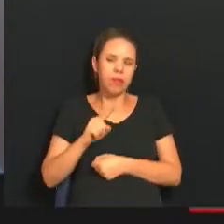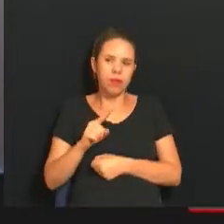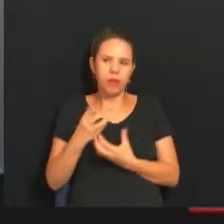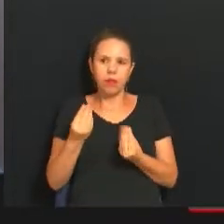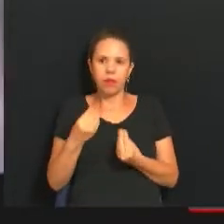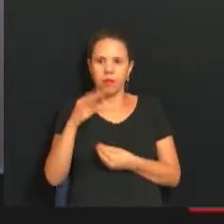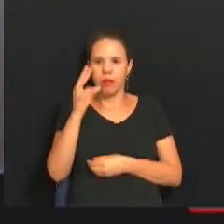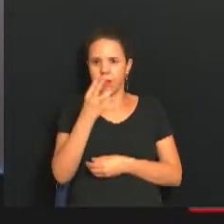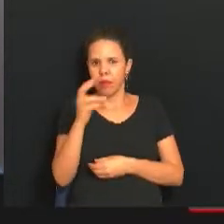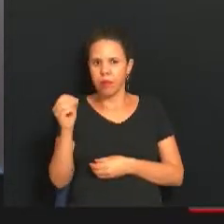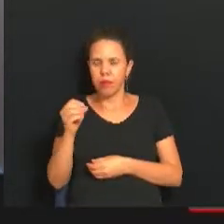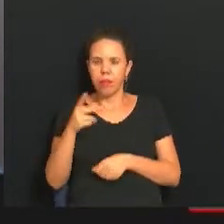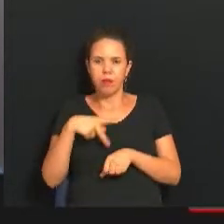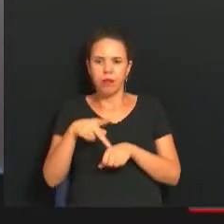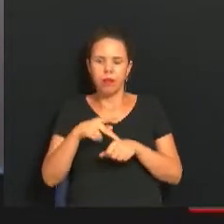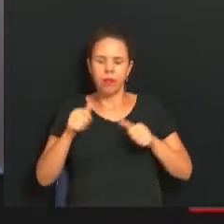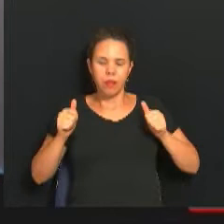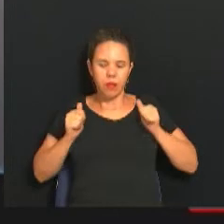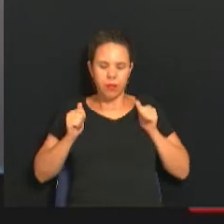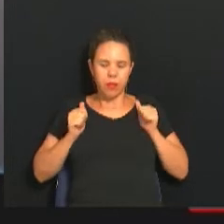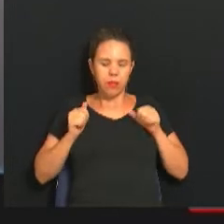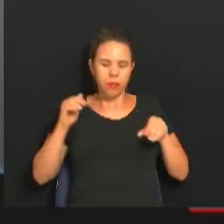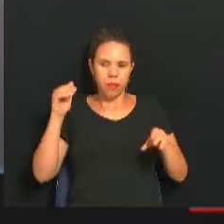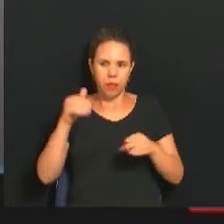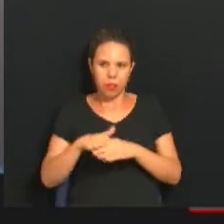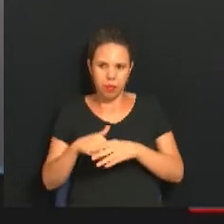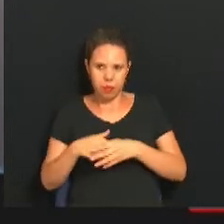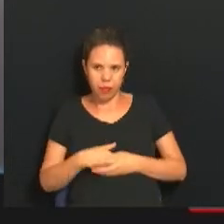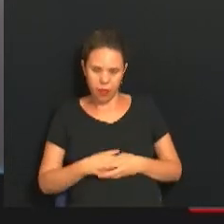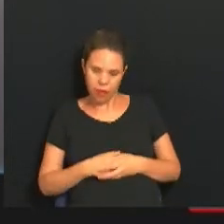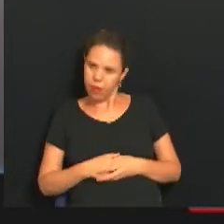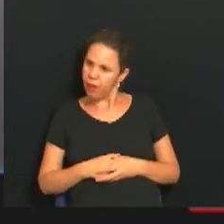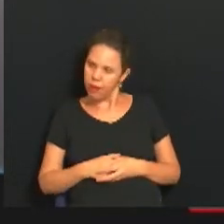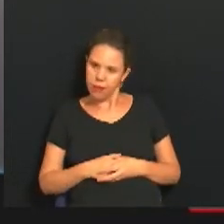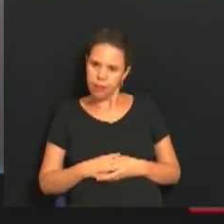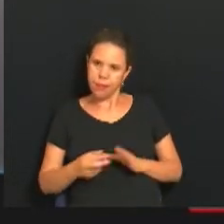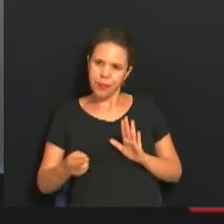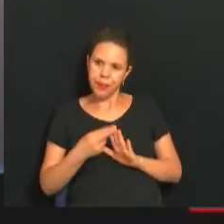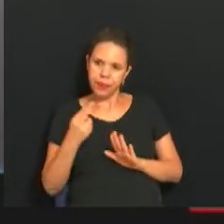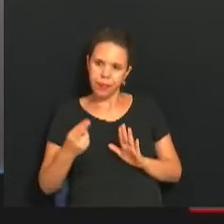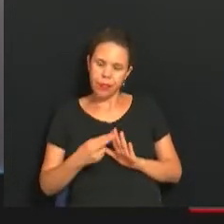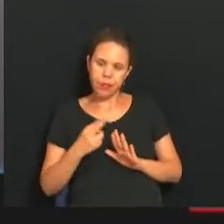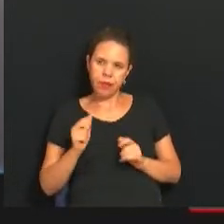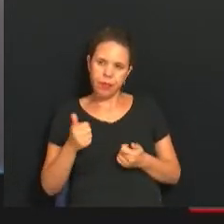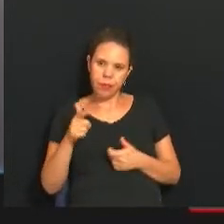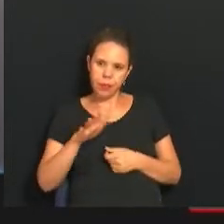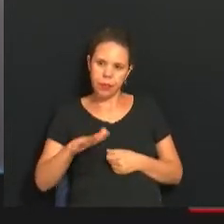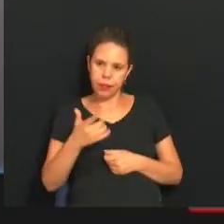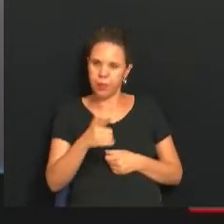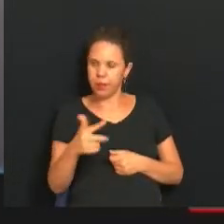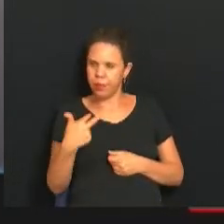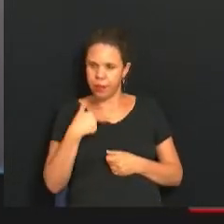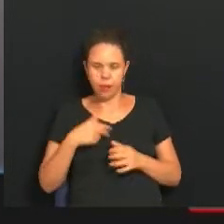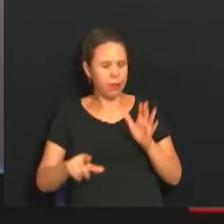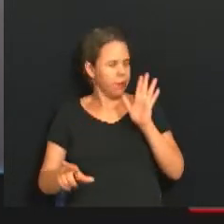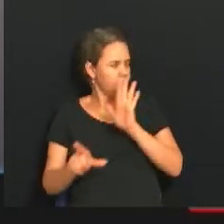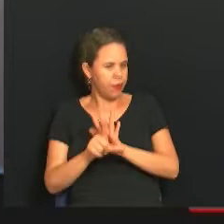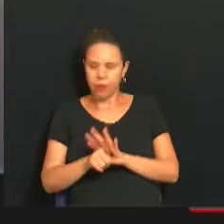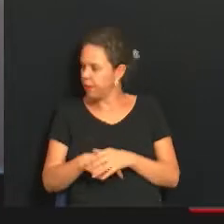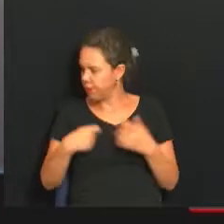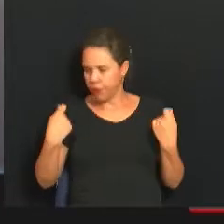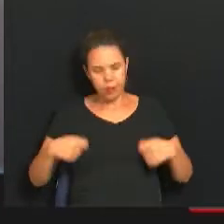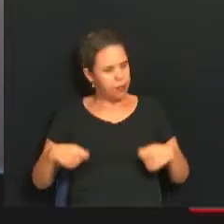se abstendo da votação, mas as resoluções da Assembleia Geral não têm poder de lei, elas não precisam